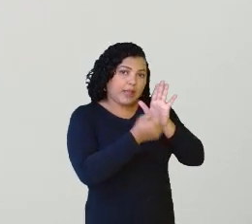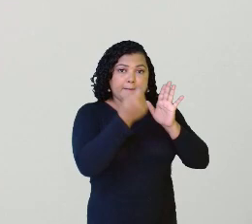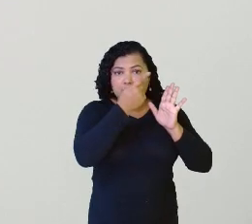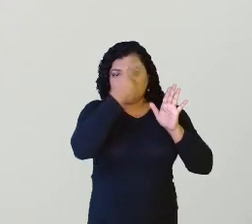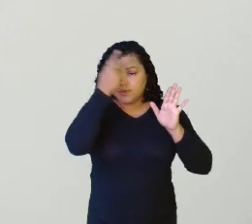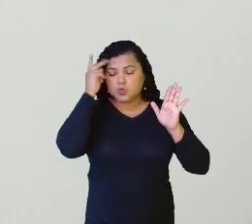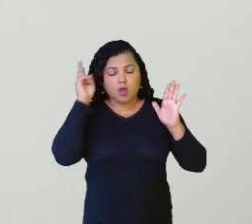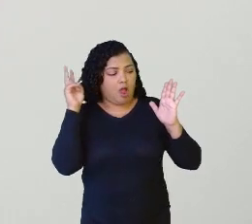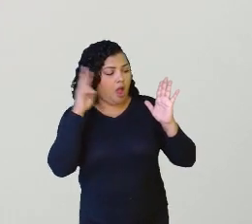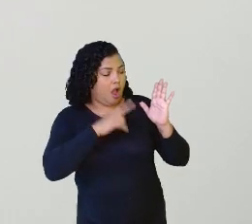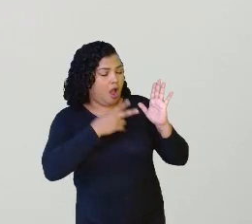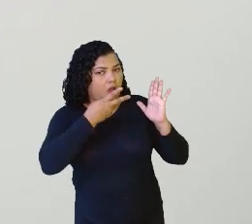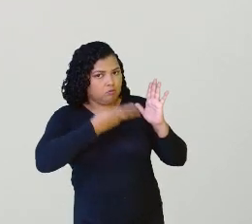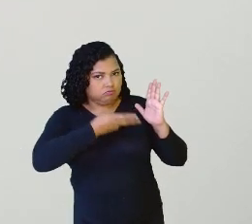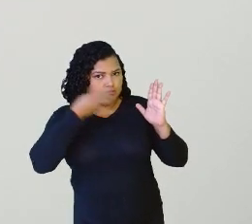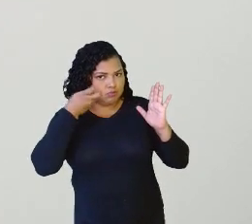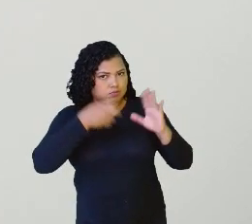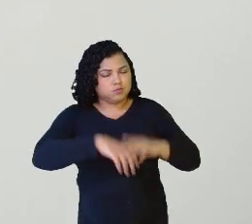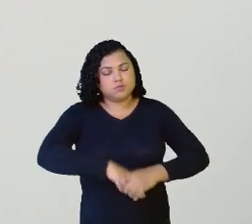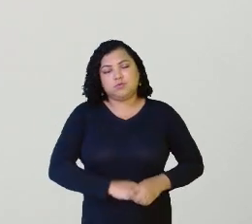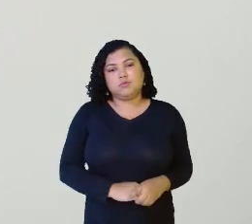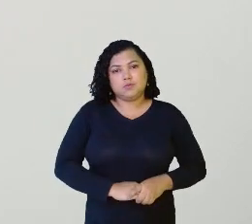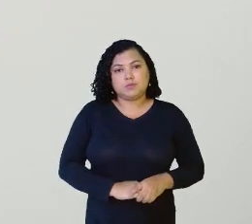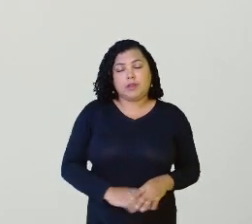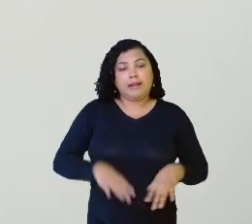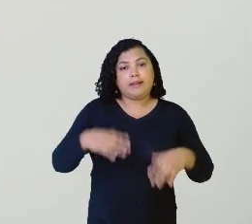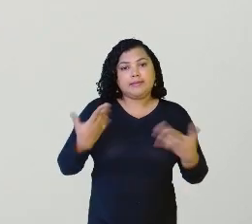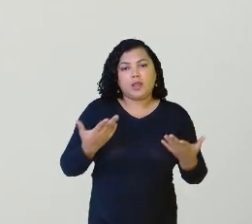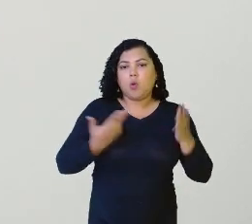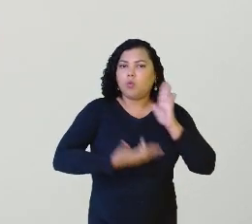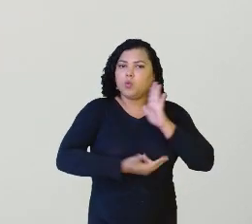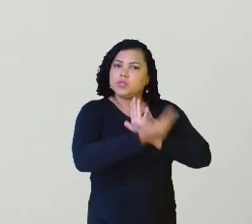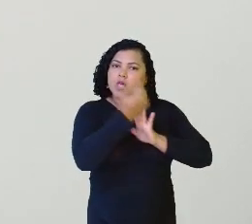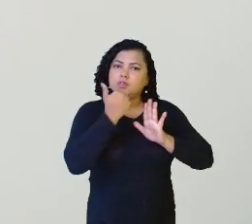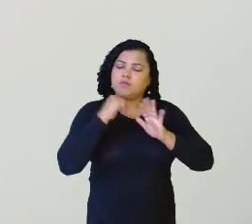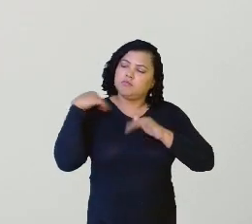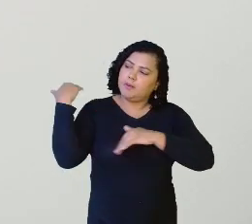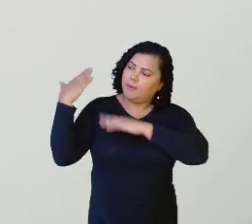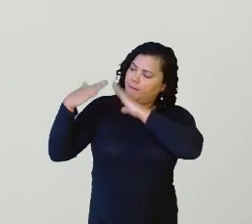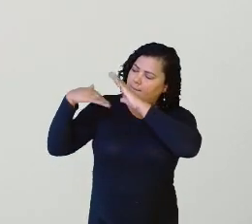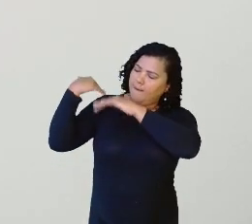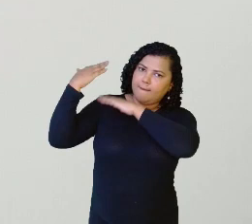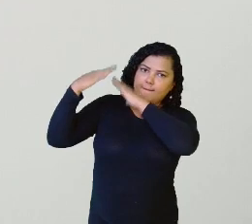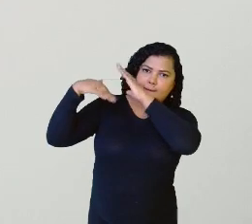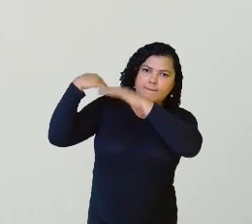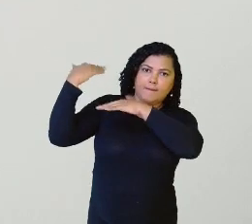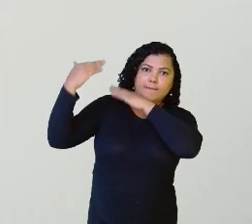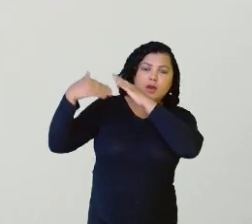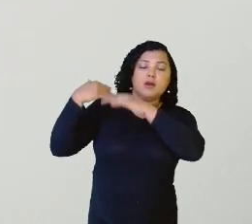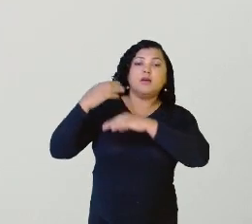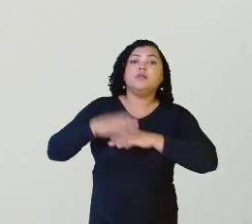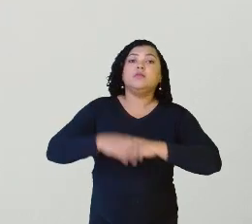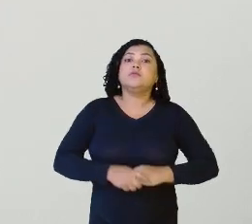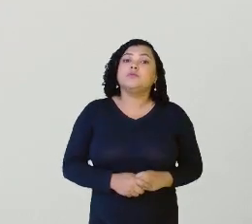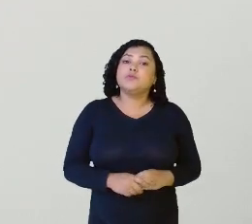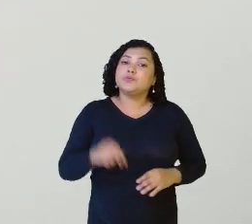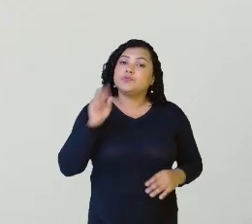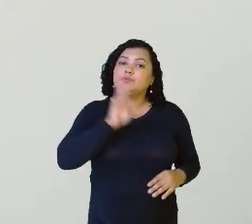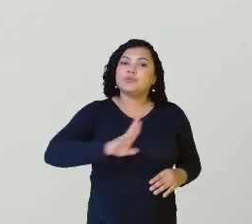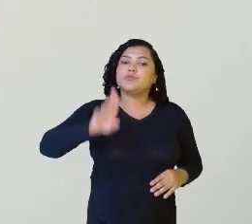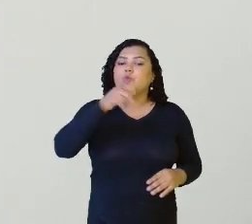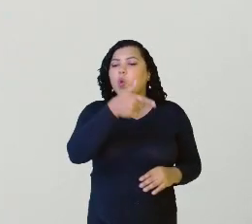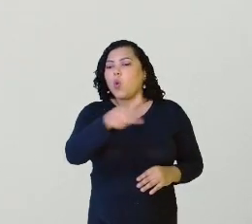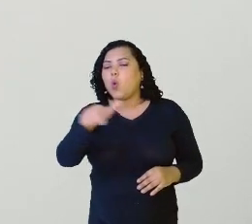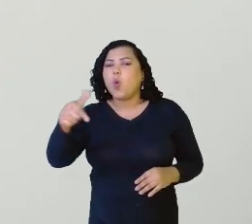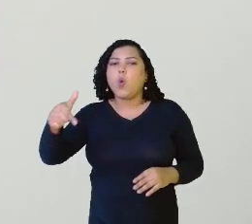pudessem ver. Esse meio de comunicação, ele foi evoluindo, a comunicação foi evoluindo, e eles foram utilizando